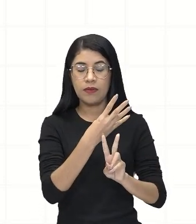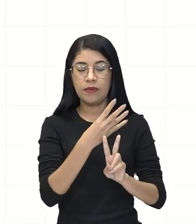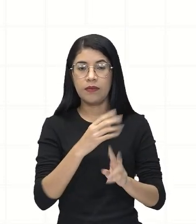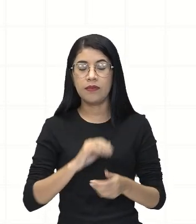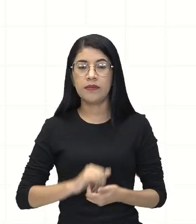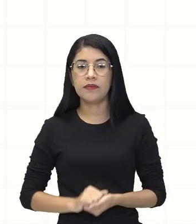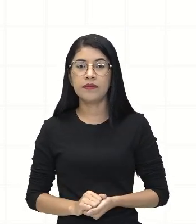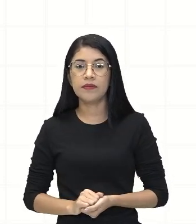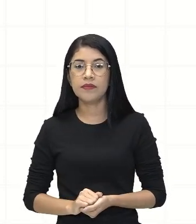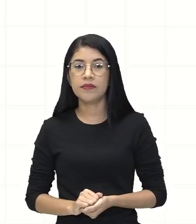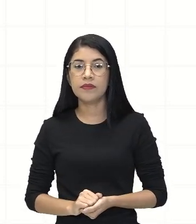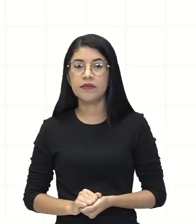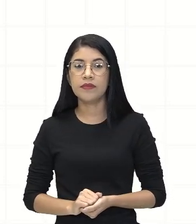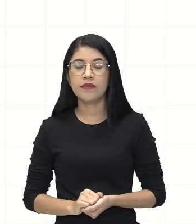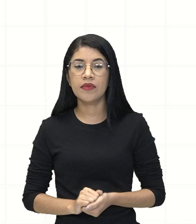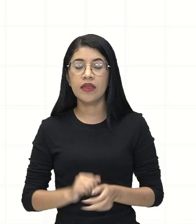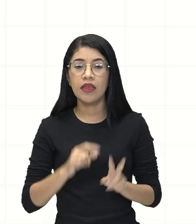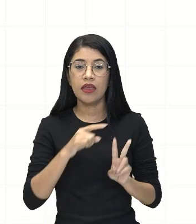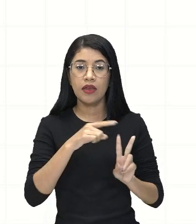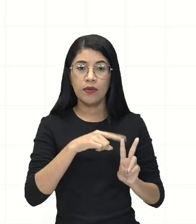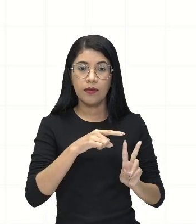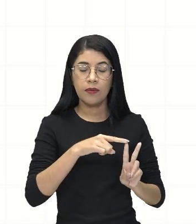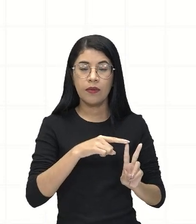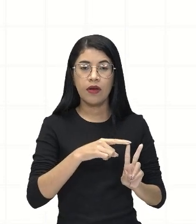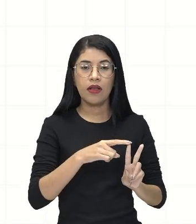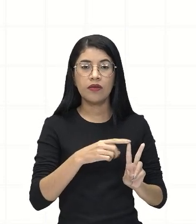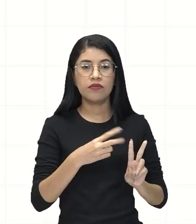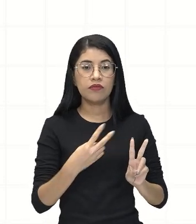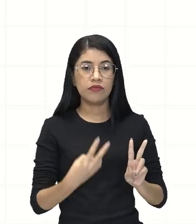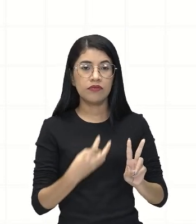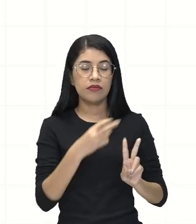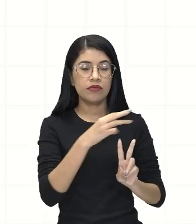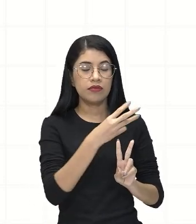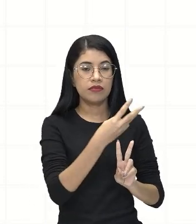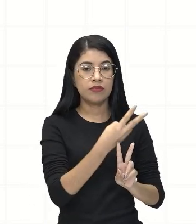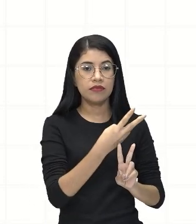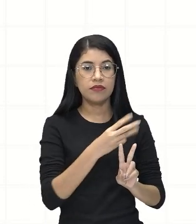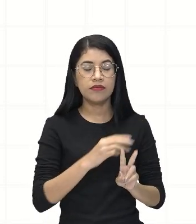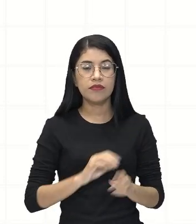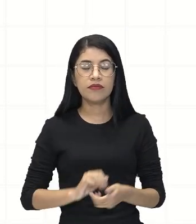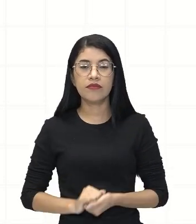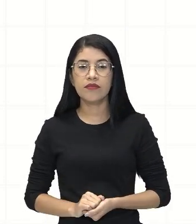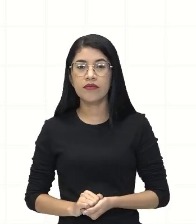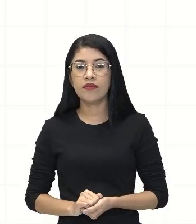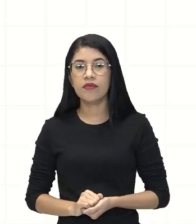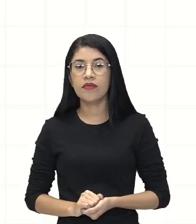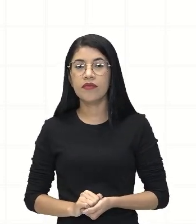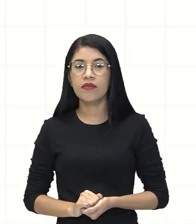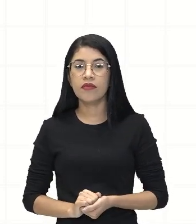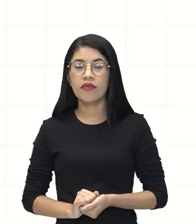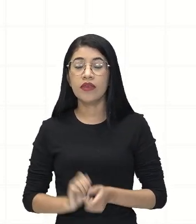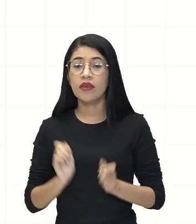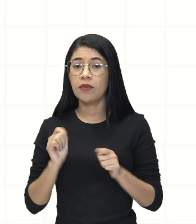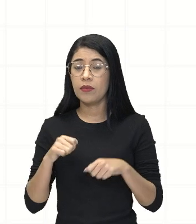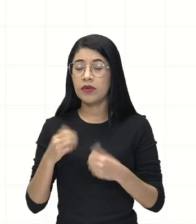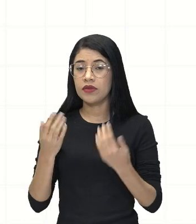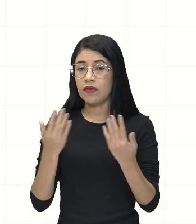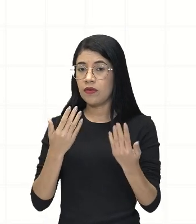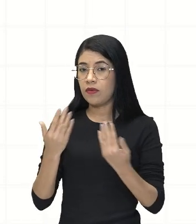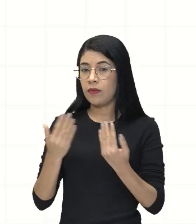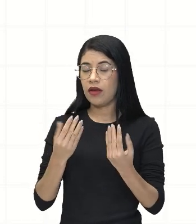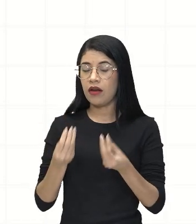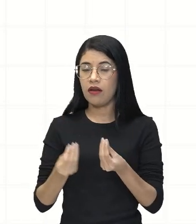4, o índice é 4, e o outro, o índice é 3. Então, para fazer essa comparação